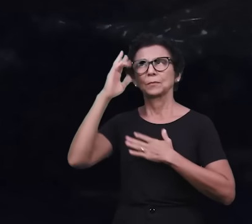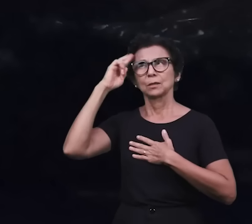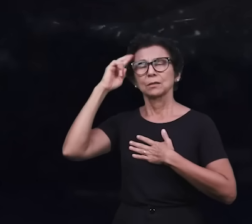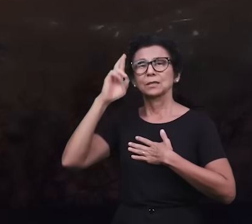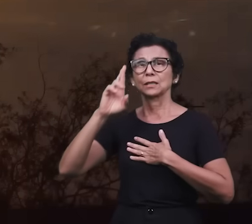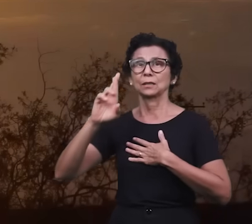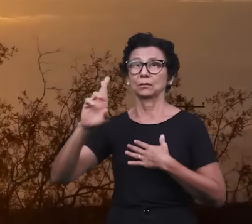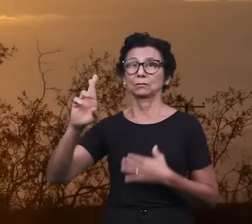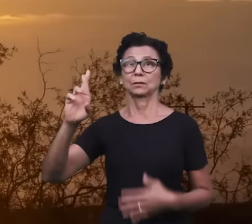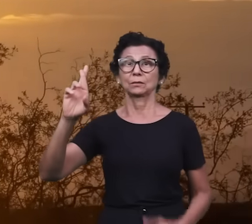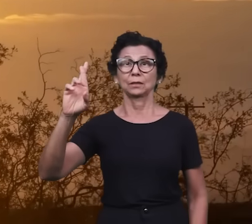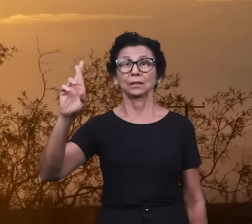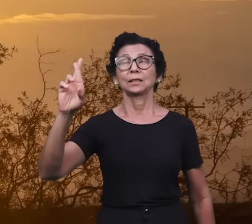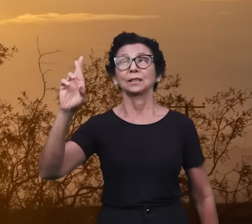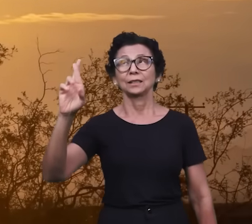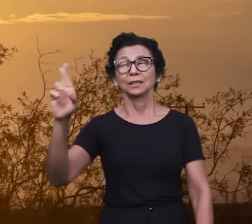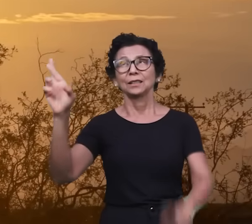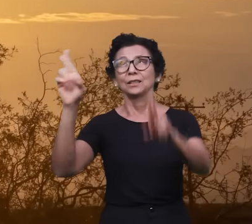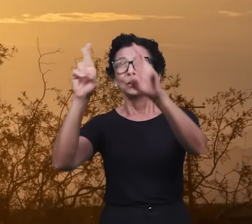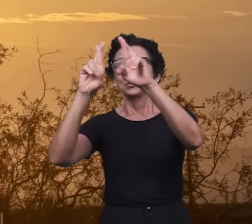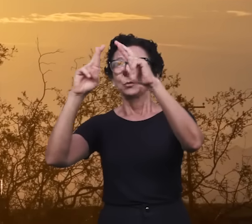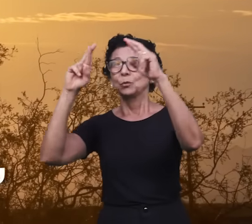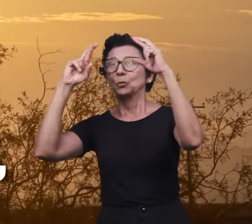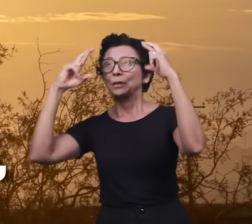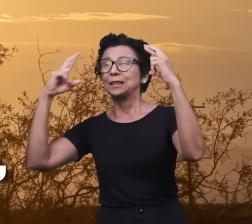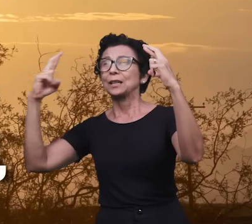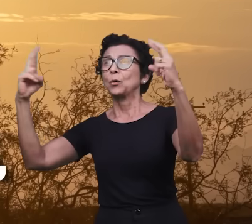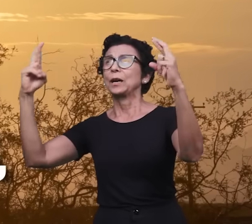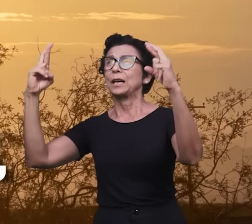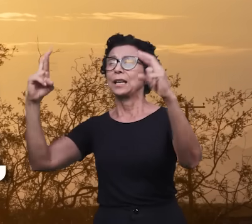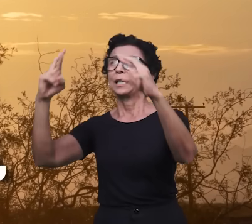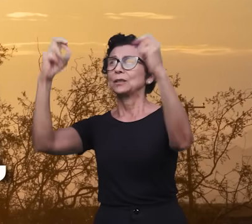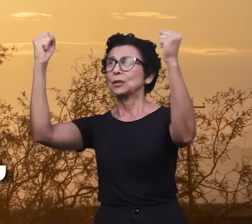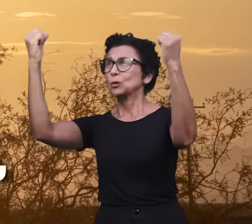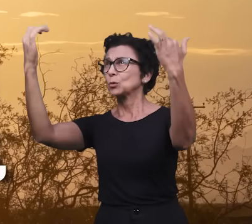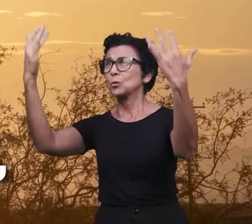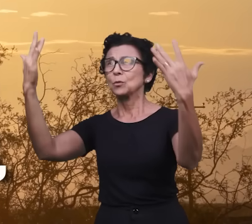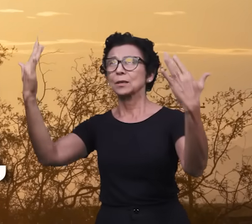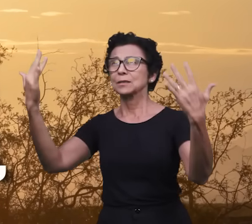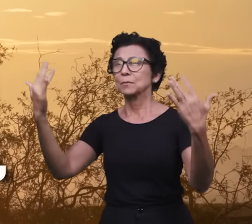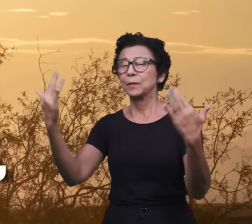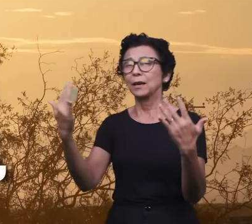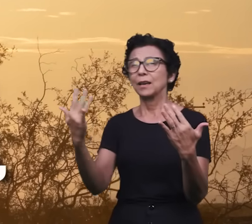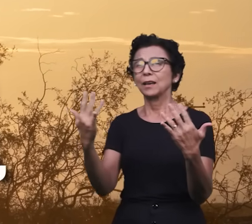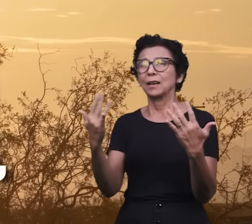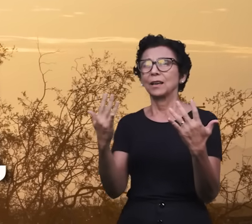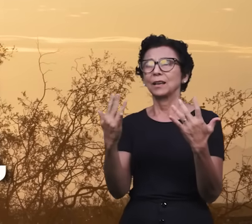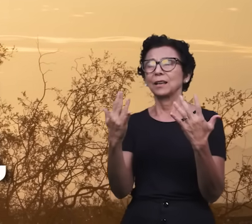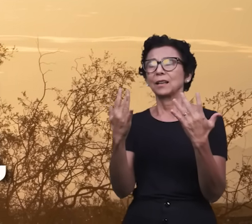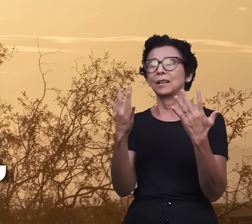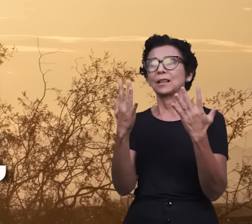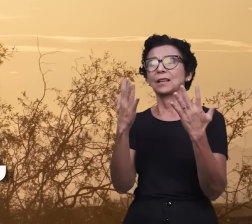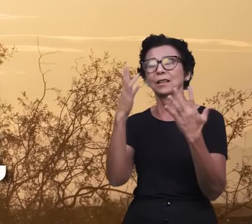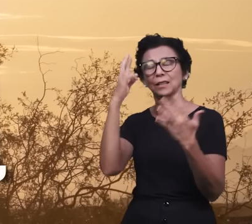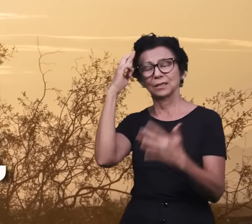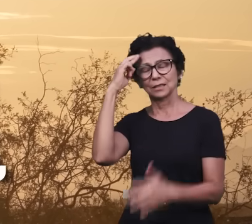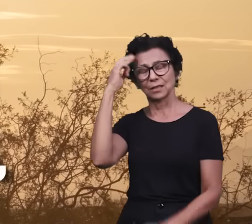vigiarei, e o Teu reino, ó Deus bendito, venha a